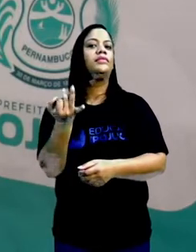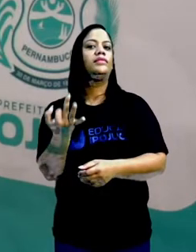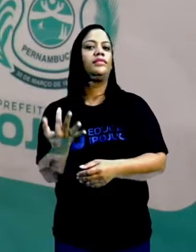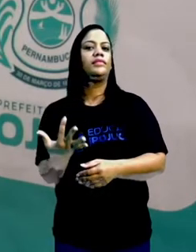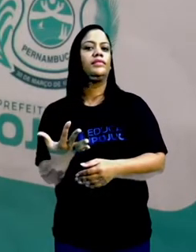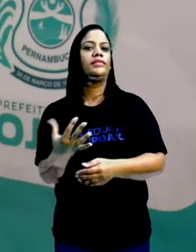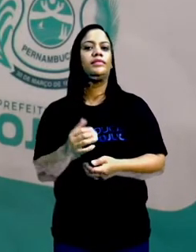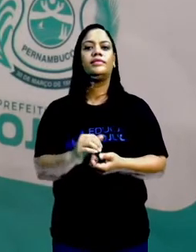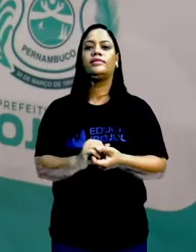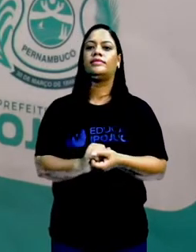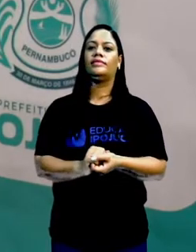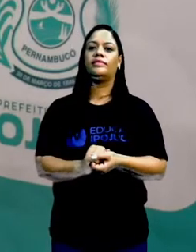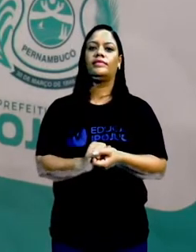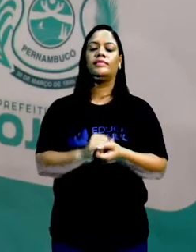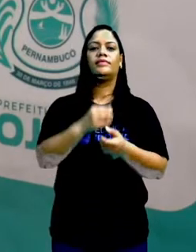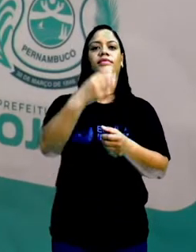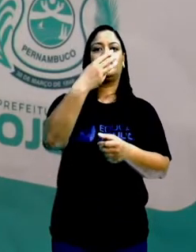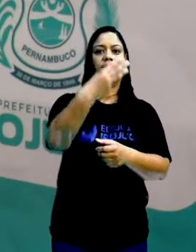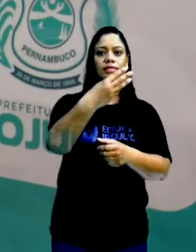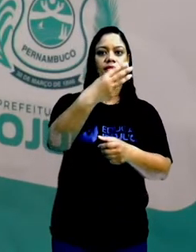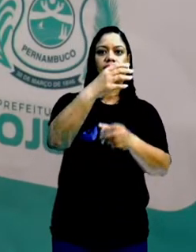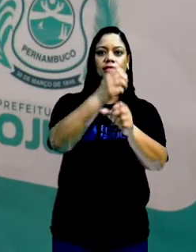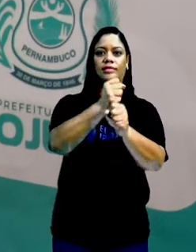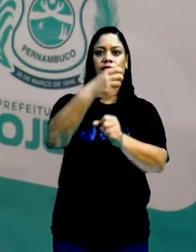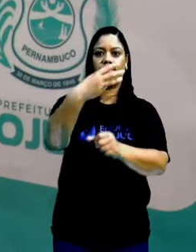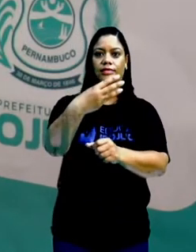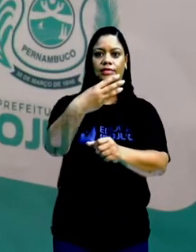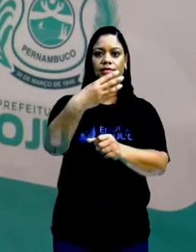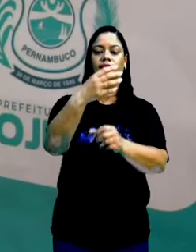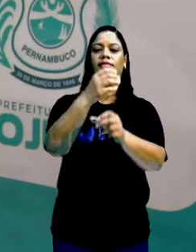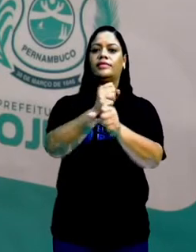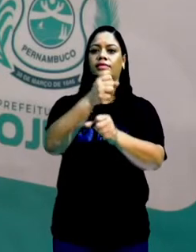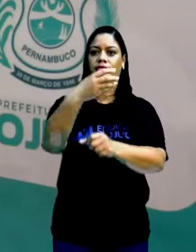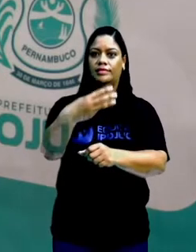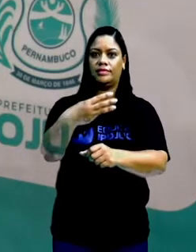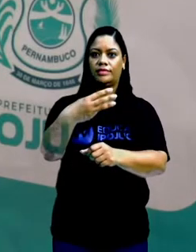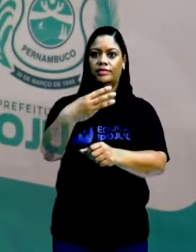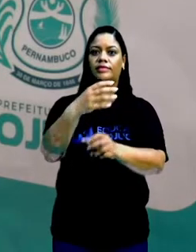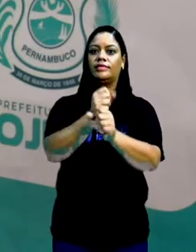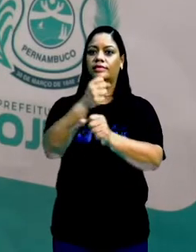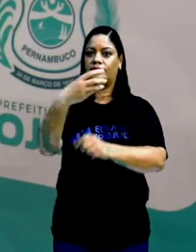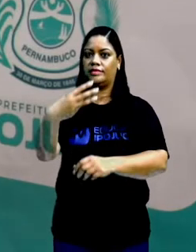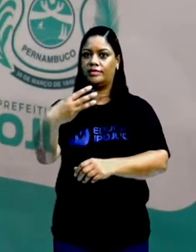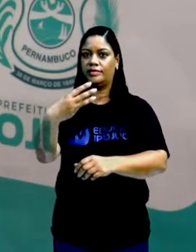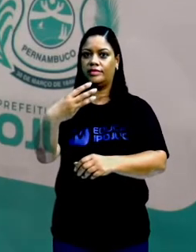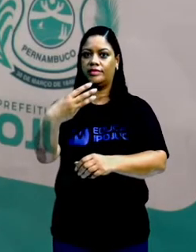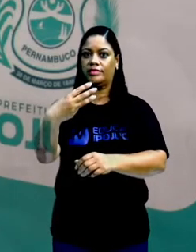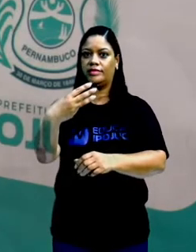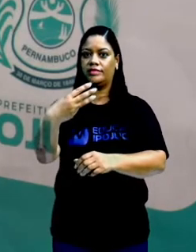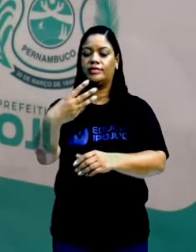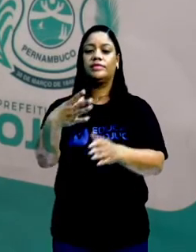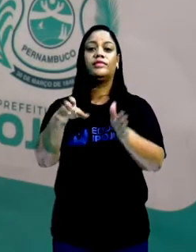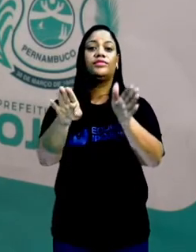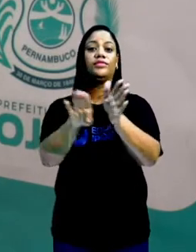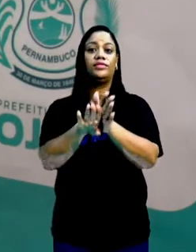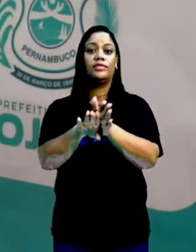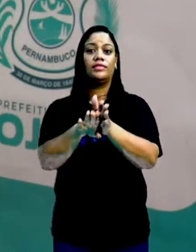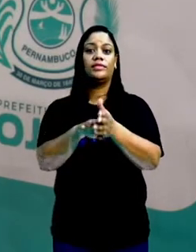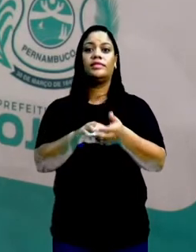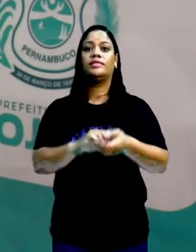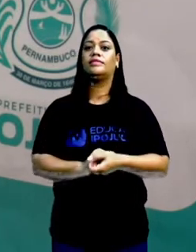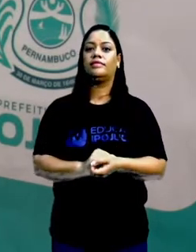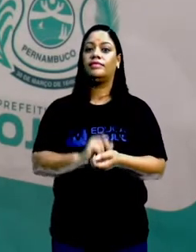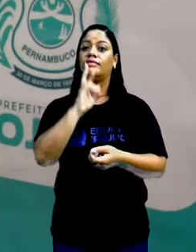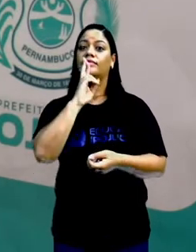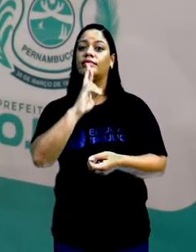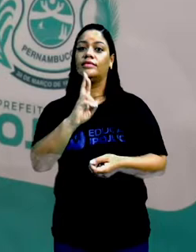ficar adicionando. Tenho 3 mais 3 mais 3 mais 3. Para chegar no produto